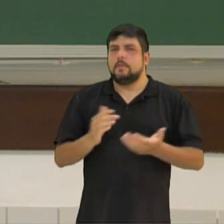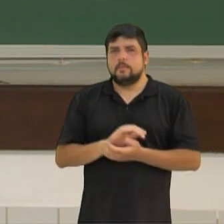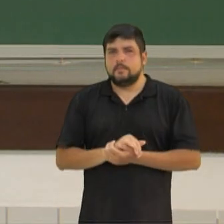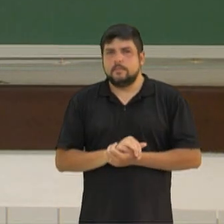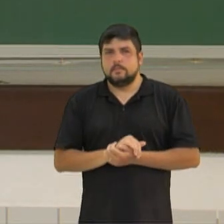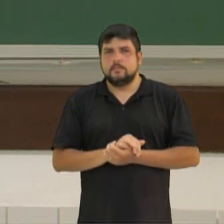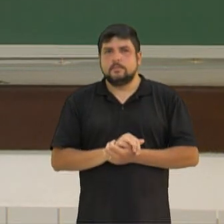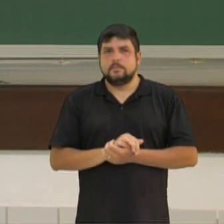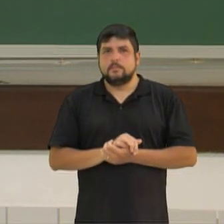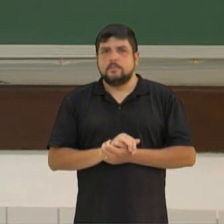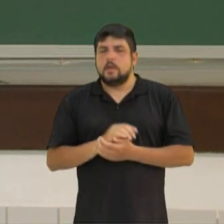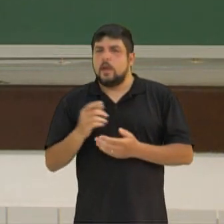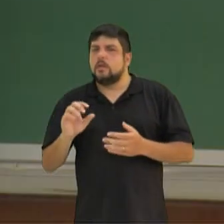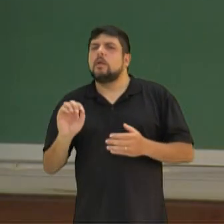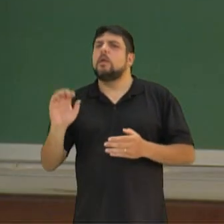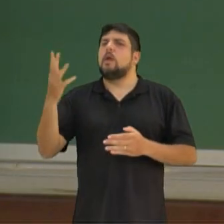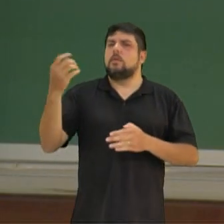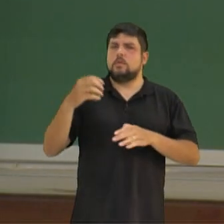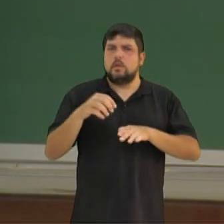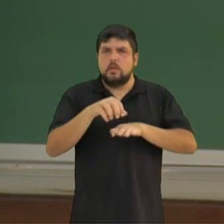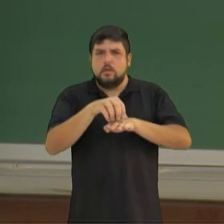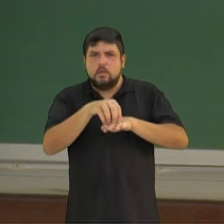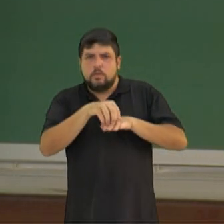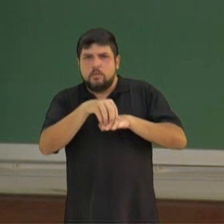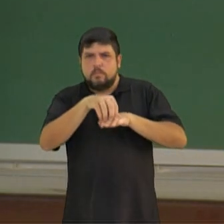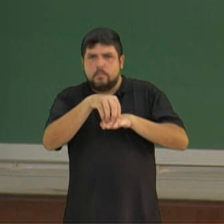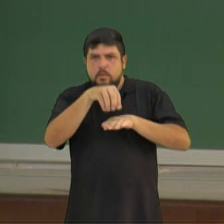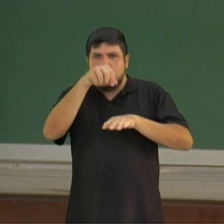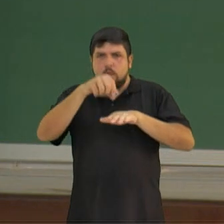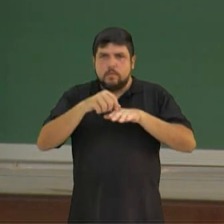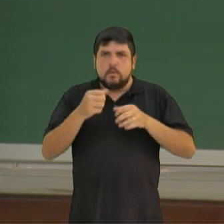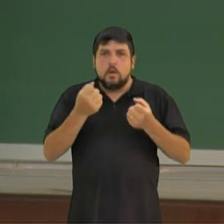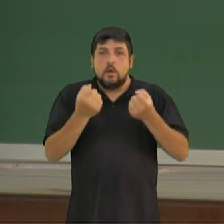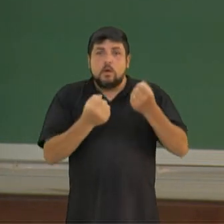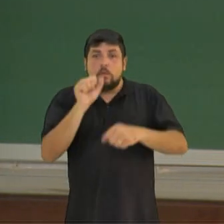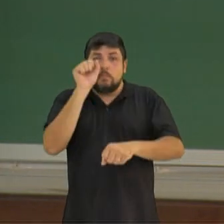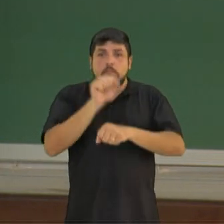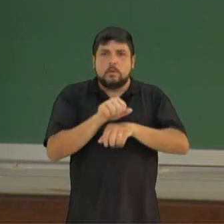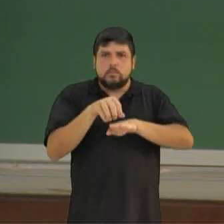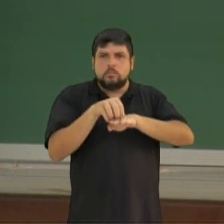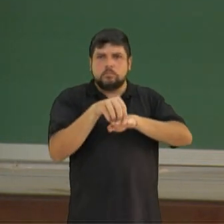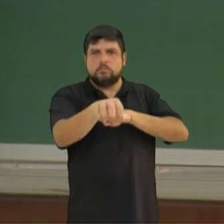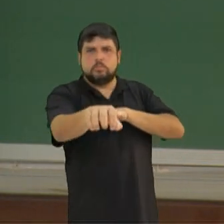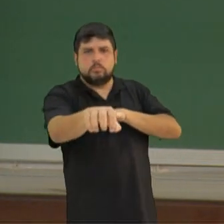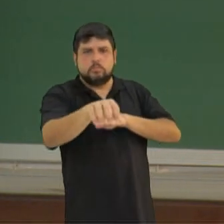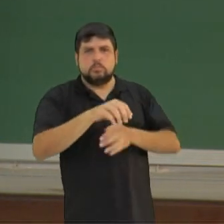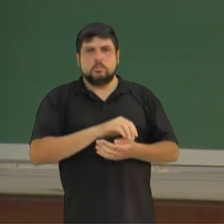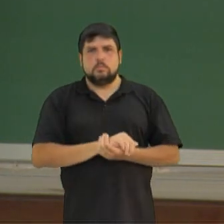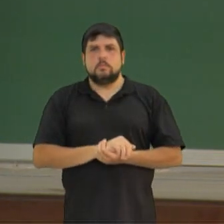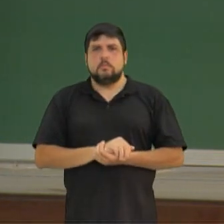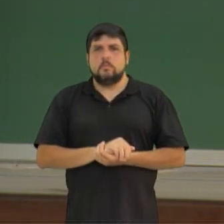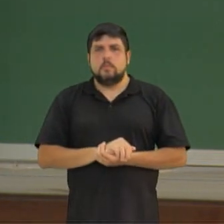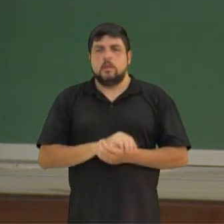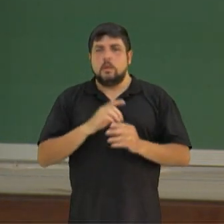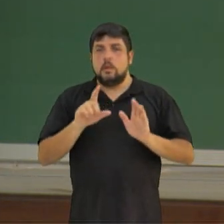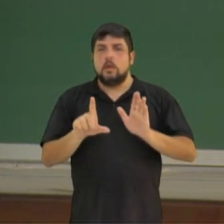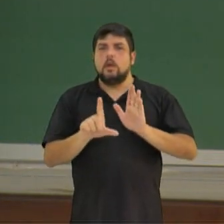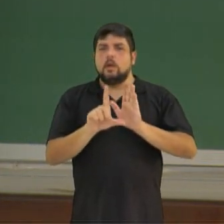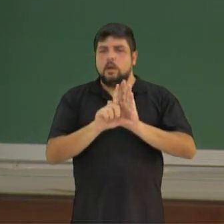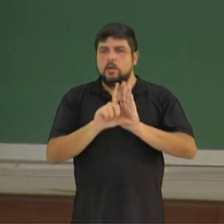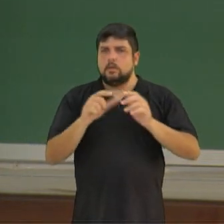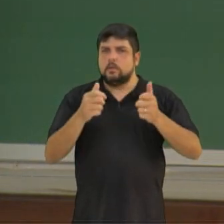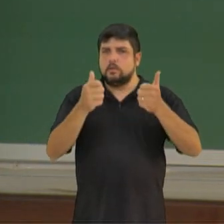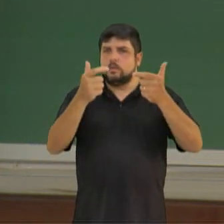Então, o objeto, né, acabou sendo projetado, arremessado para frente. A lei que explica, né,